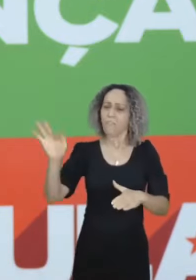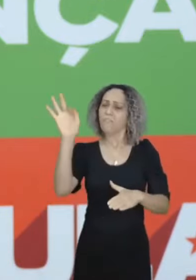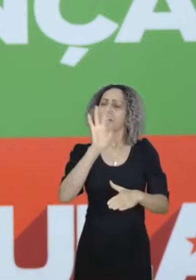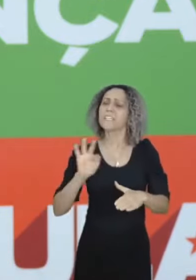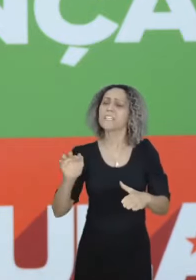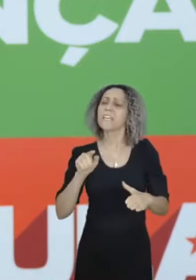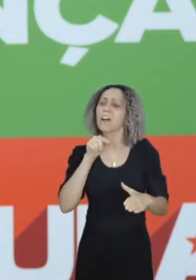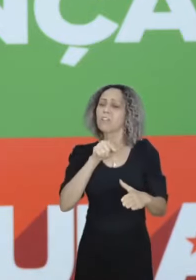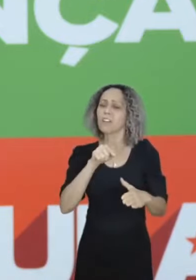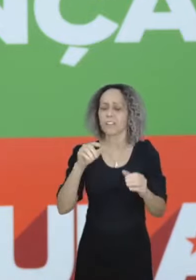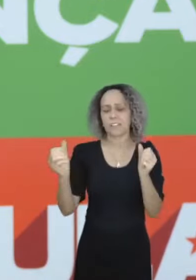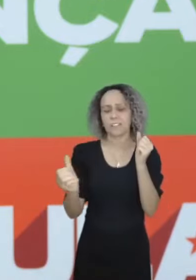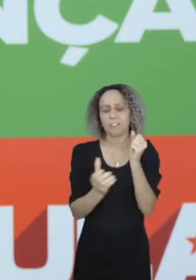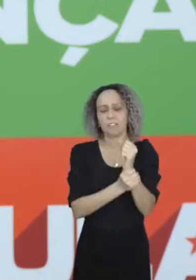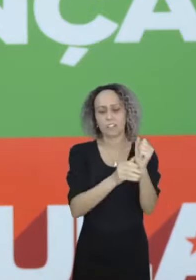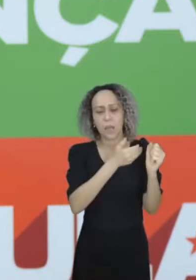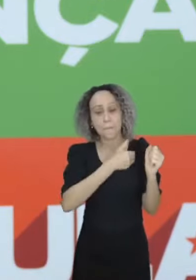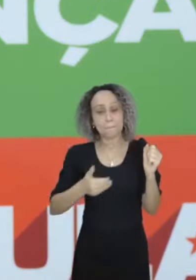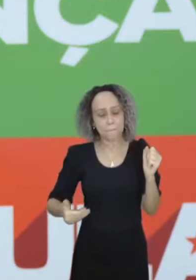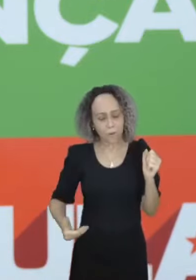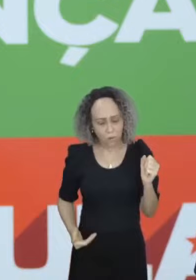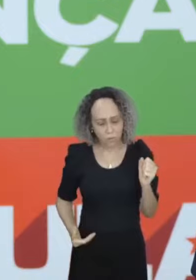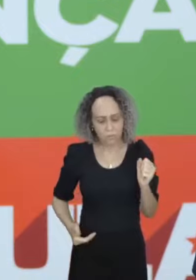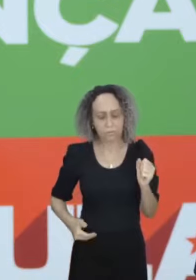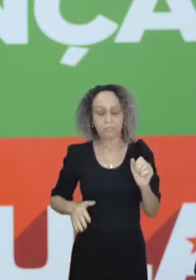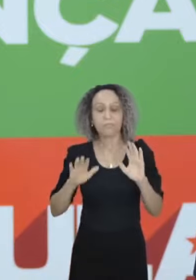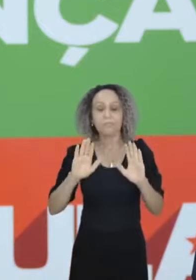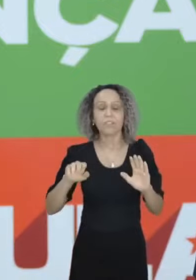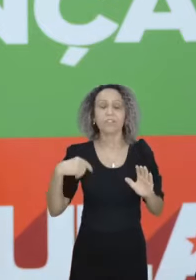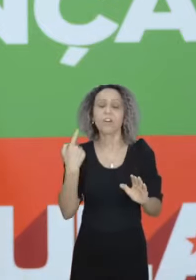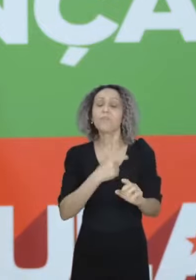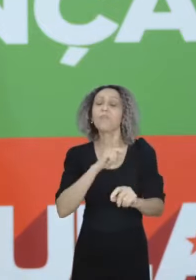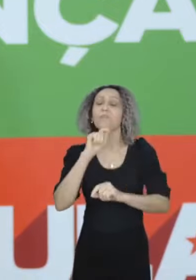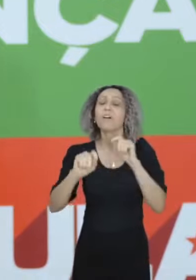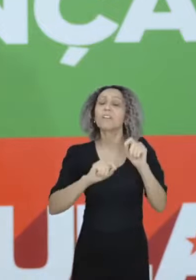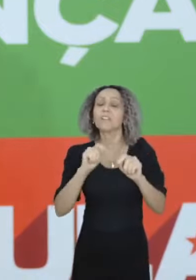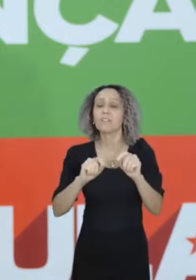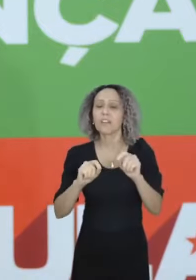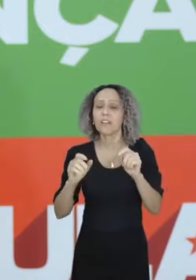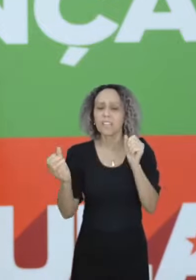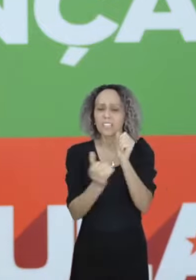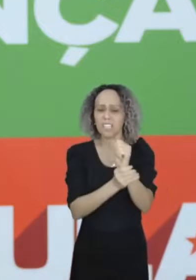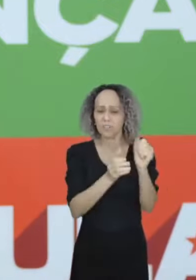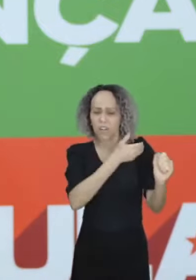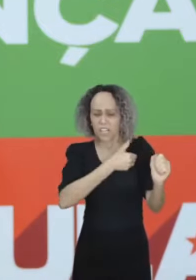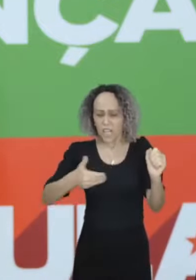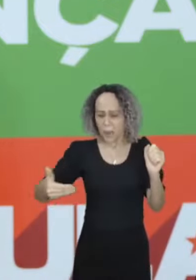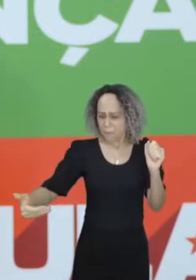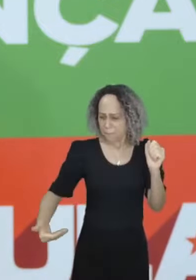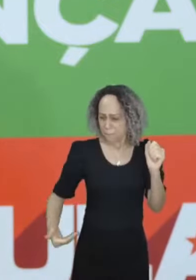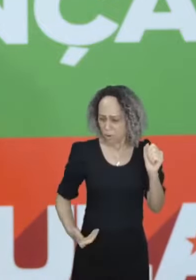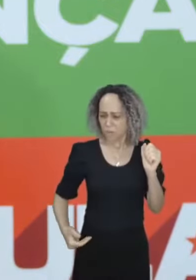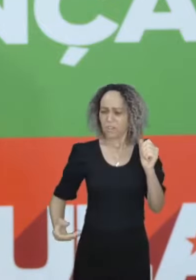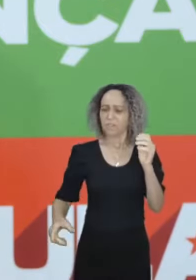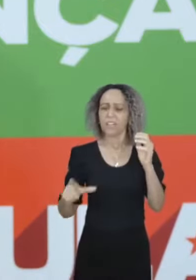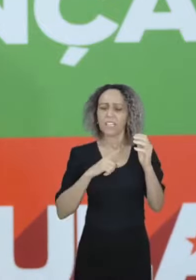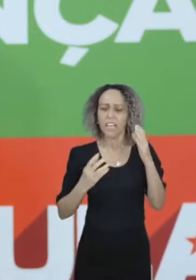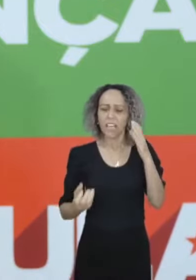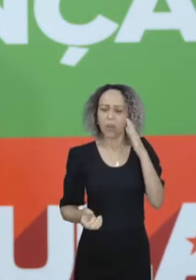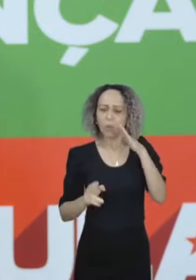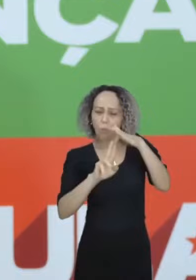segurança pública numa coisa importante, com uma universidade própria para poder formar e